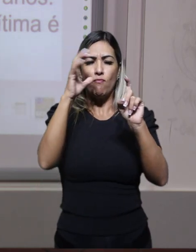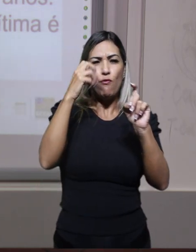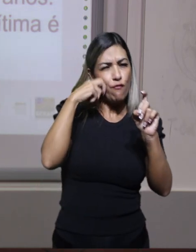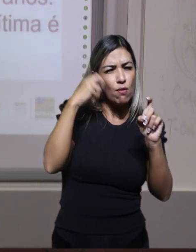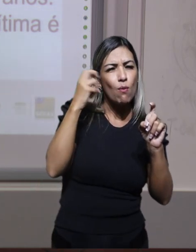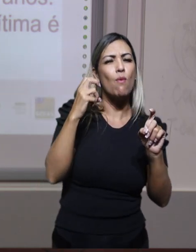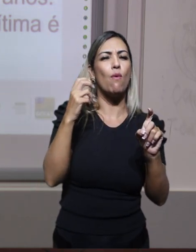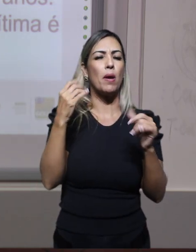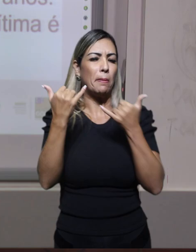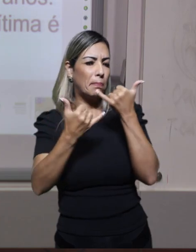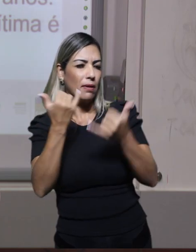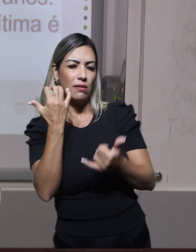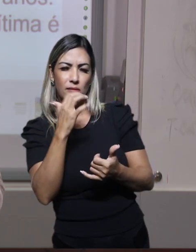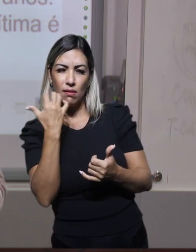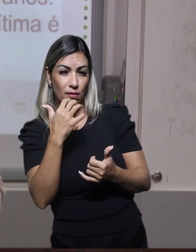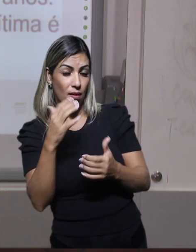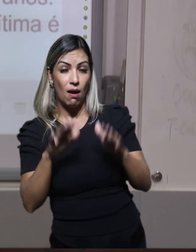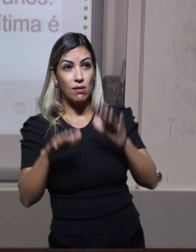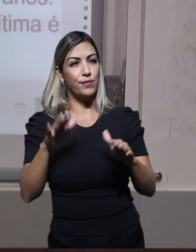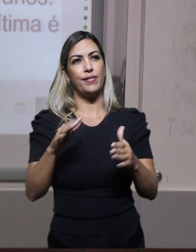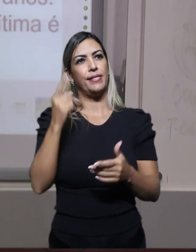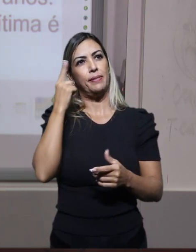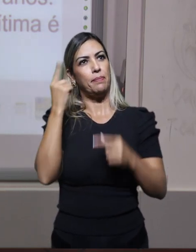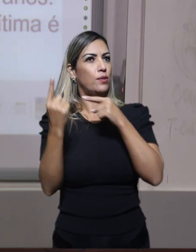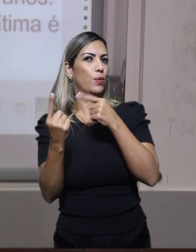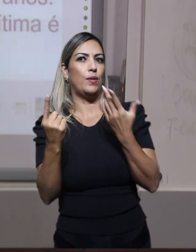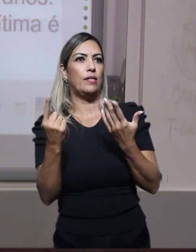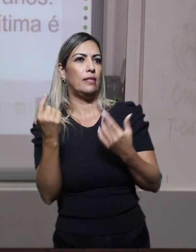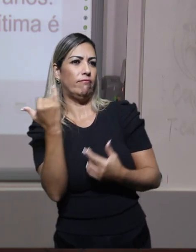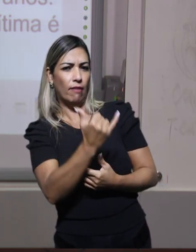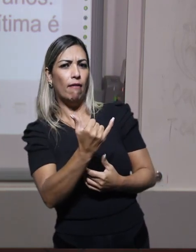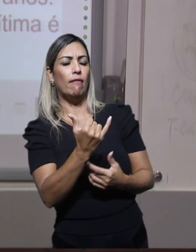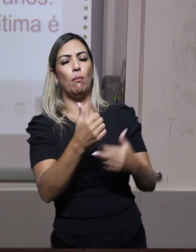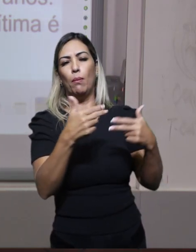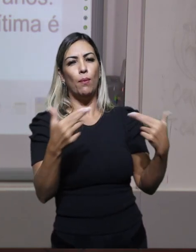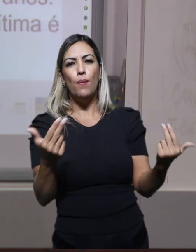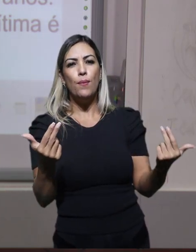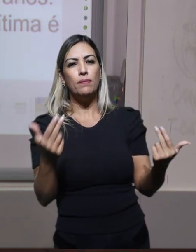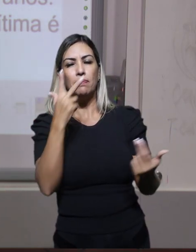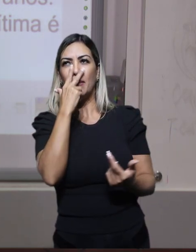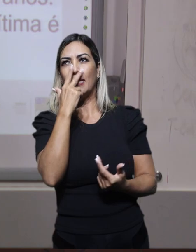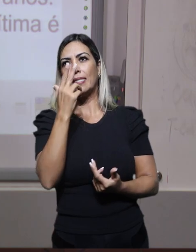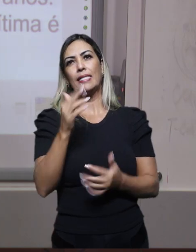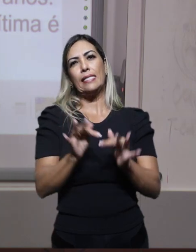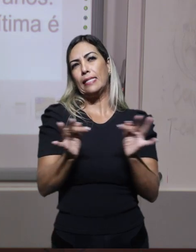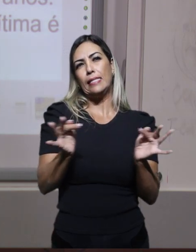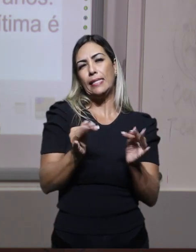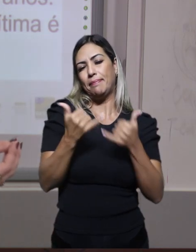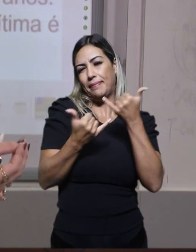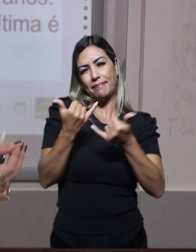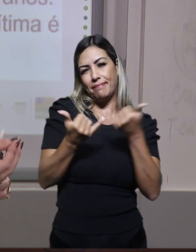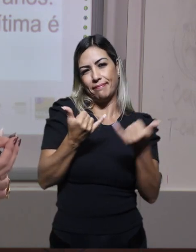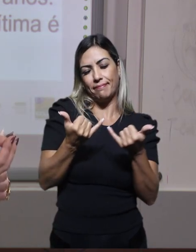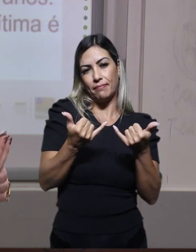constrangimento, qualquer brincadeirinha, às vezes a gente fala alguma coisa que parece que é uma